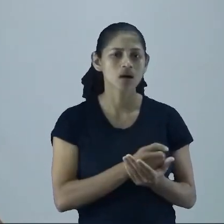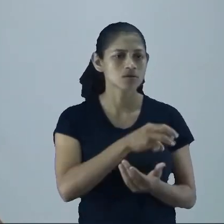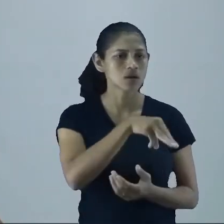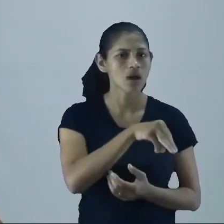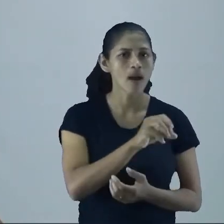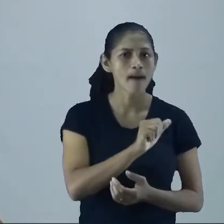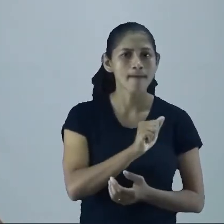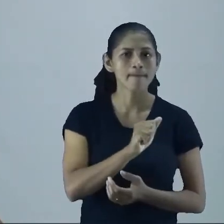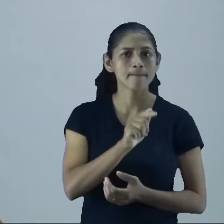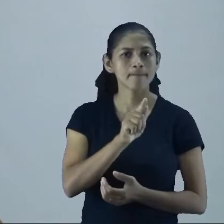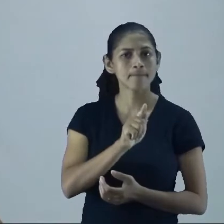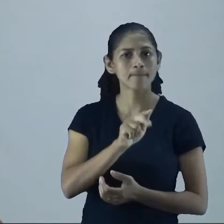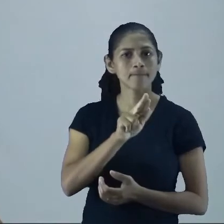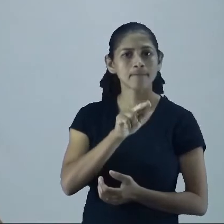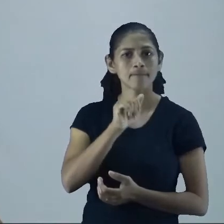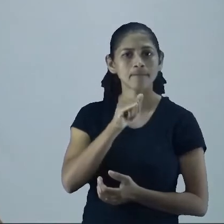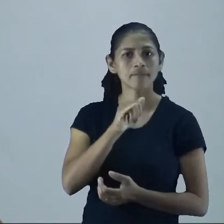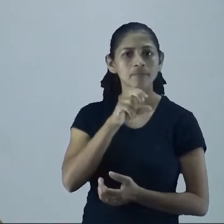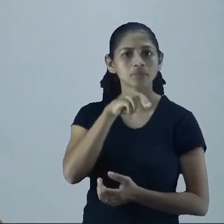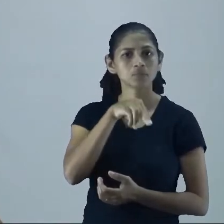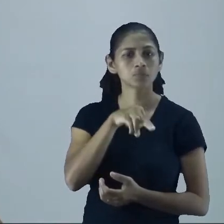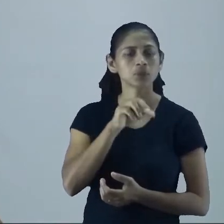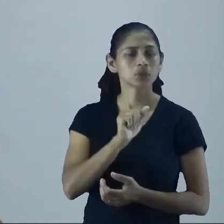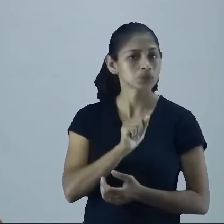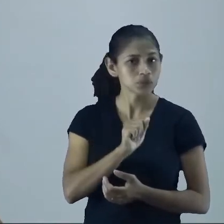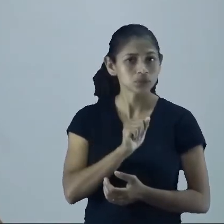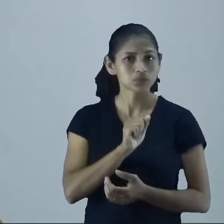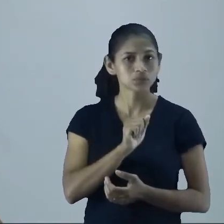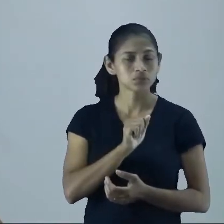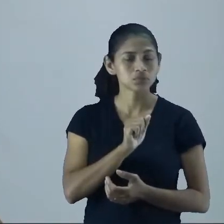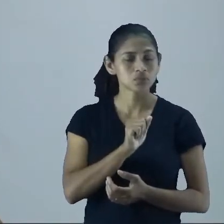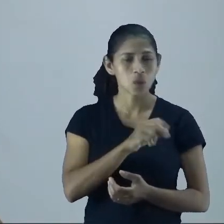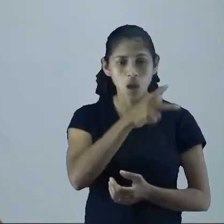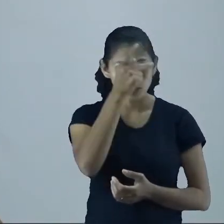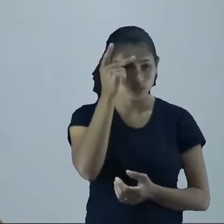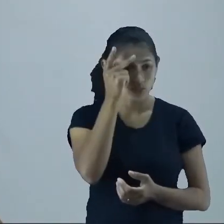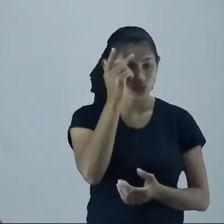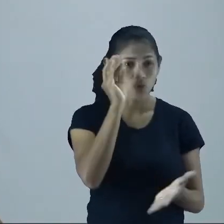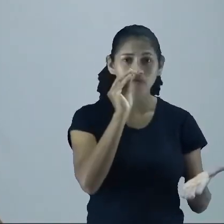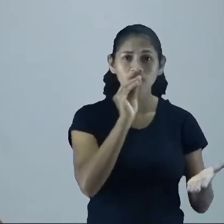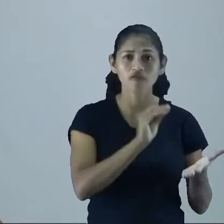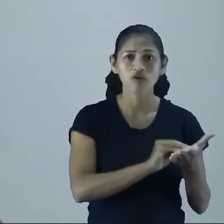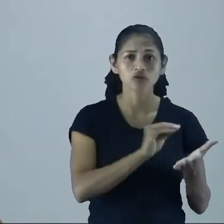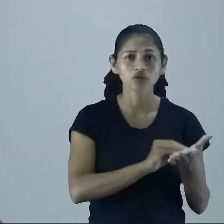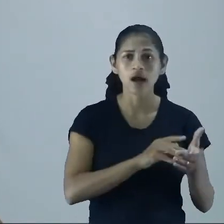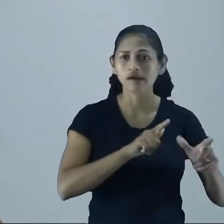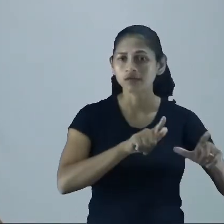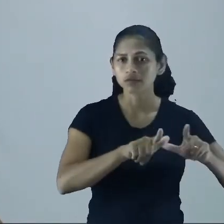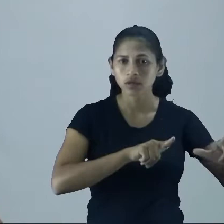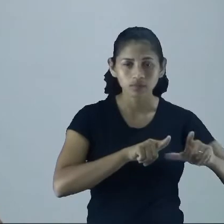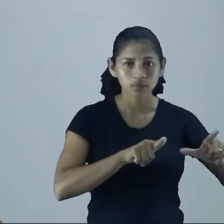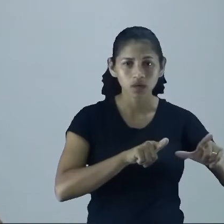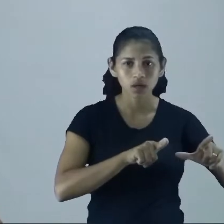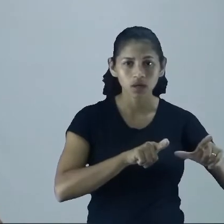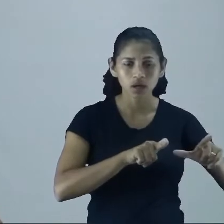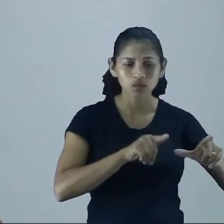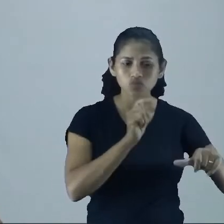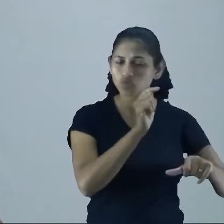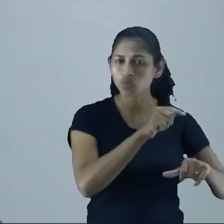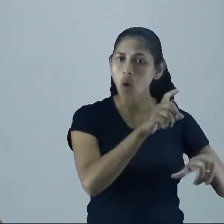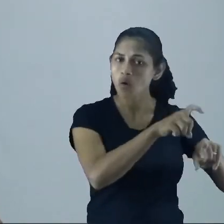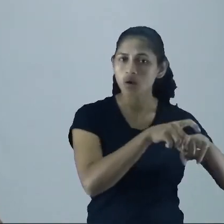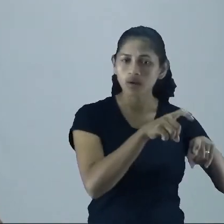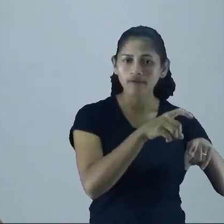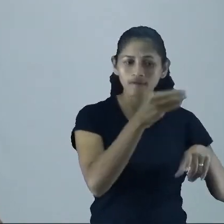humana. Com isso, o que as pessoas fizeram? Ficaram desempregadas, querendo ter um emprego, elas foram, né, sonhando